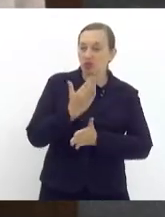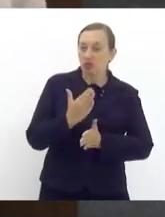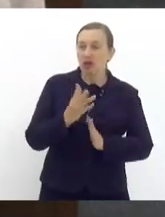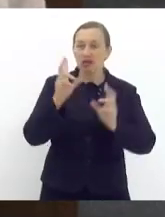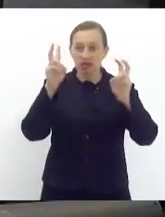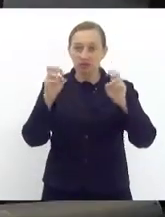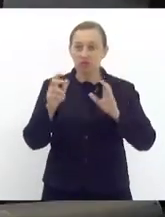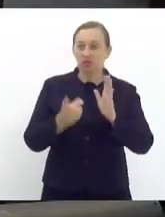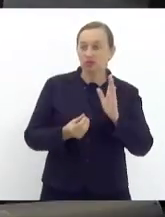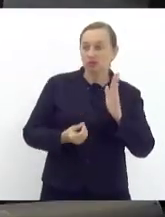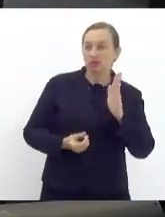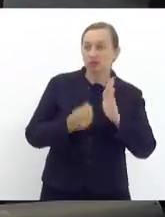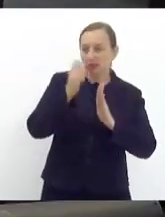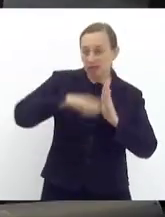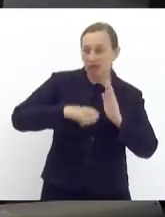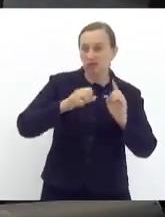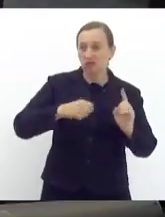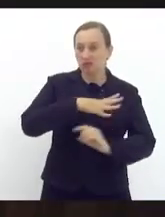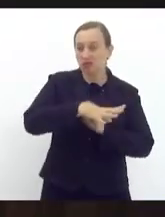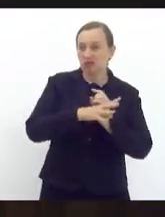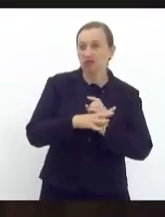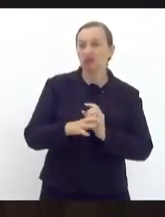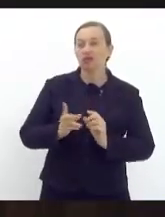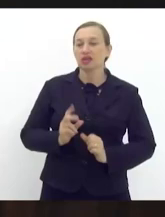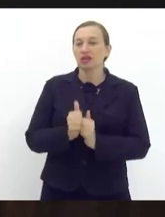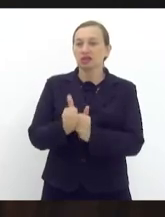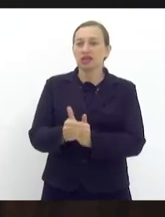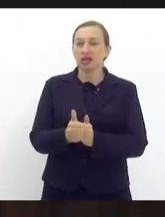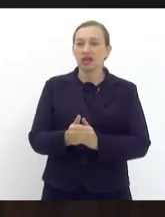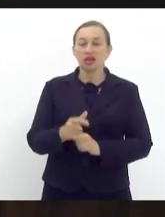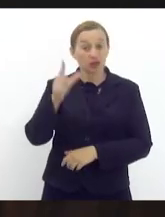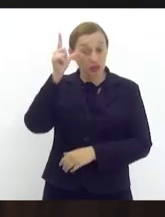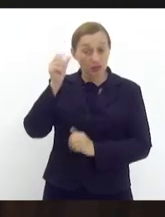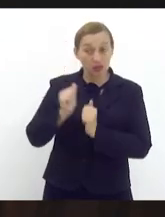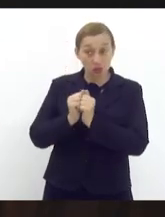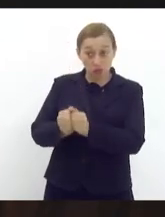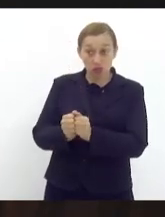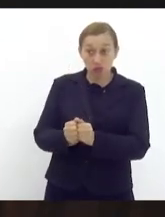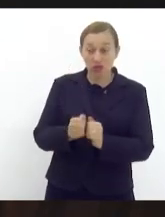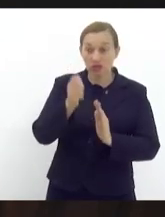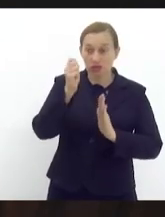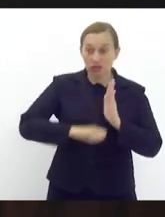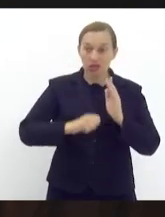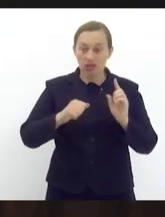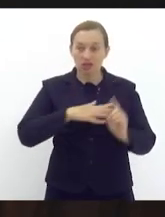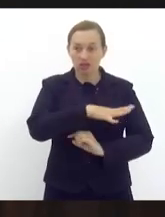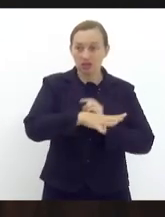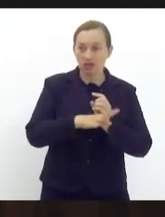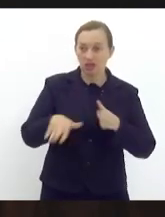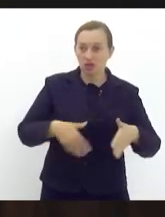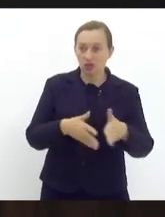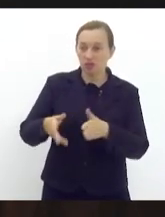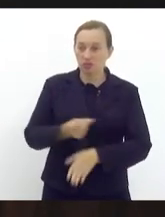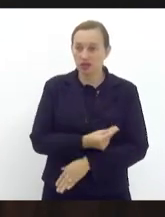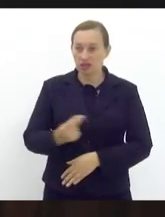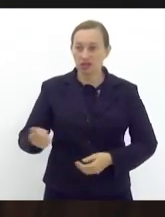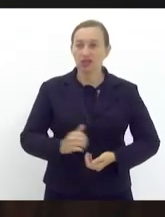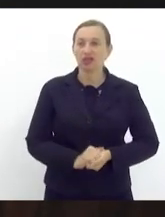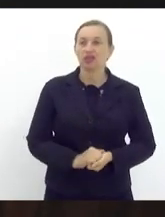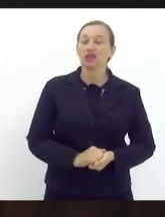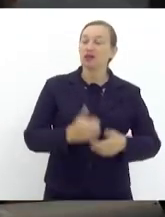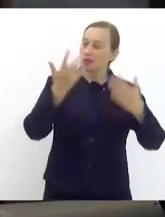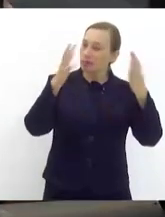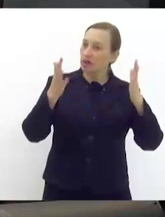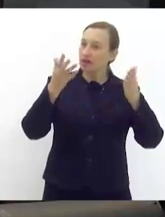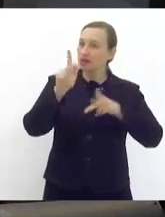social. Isso aí, Lucinha. Estamos juntos, a tarifa social é o caminho, é a saída.